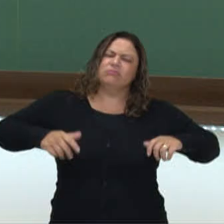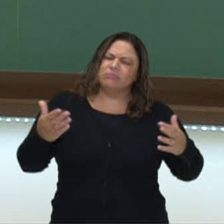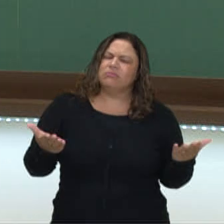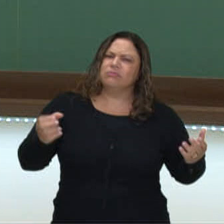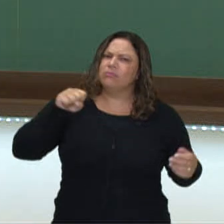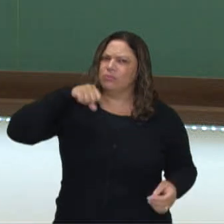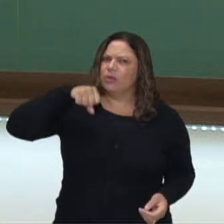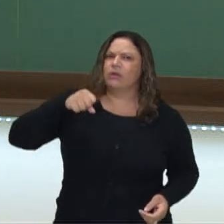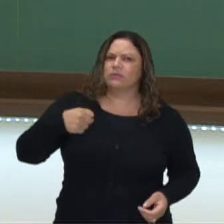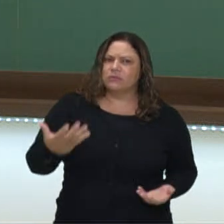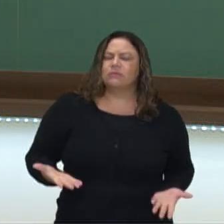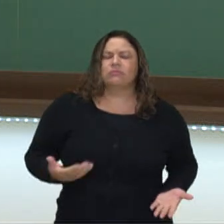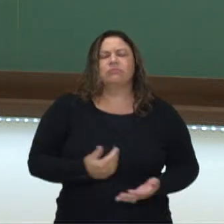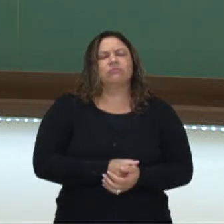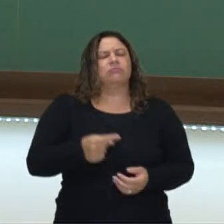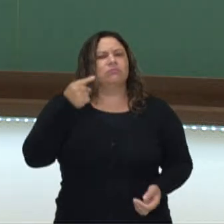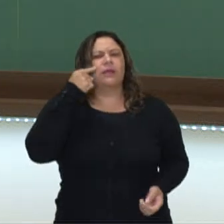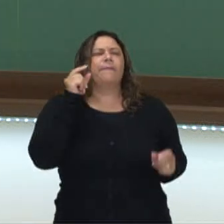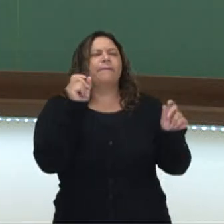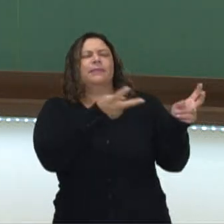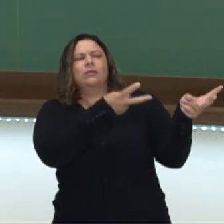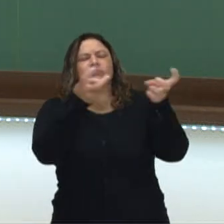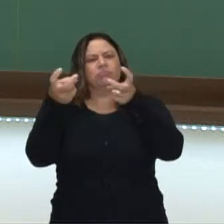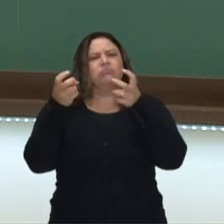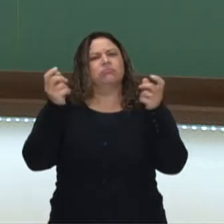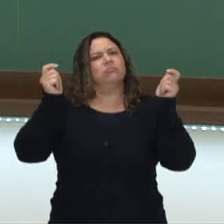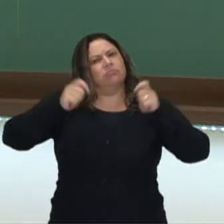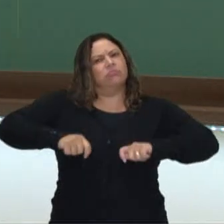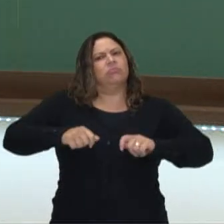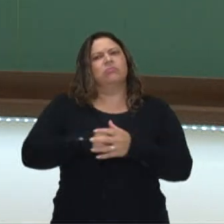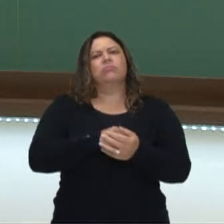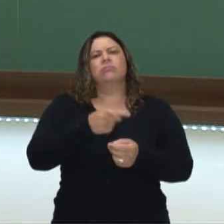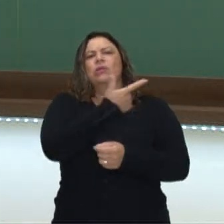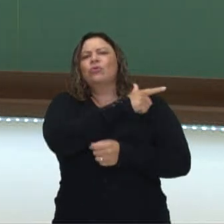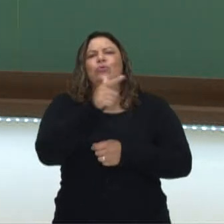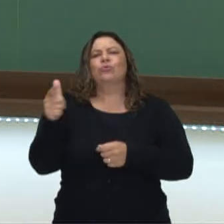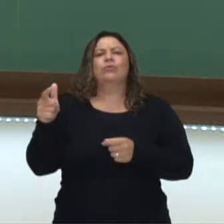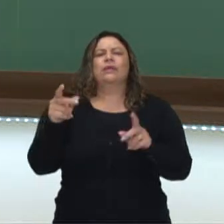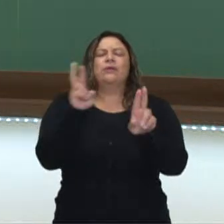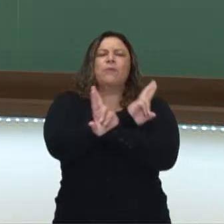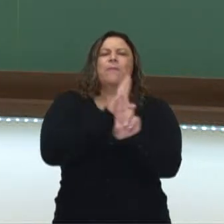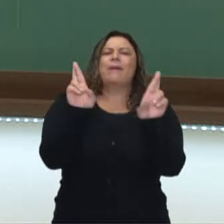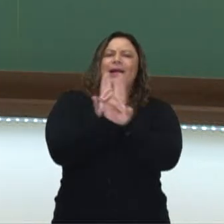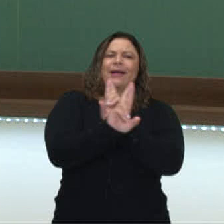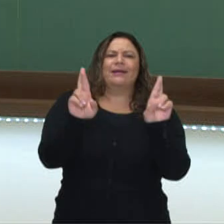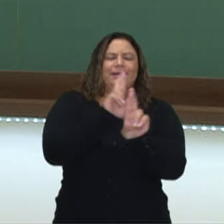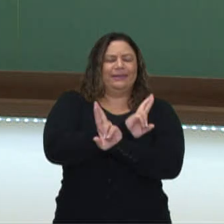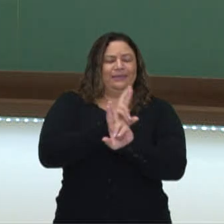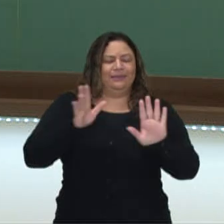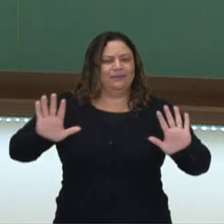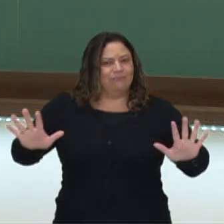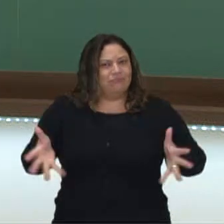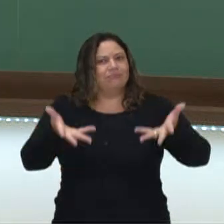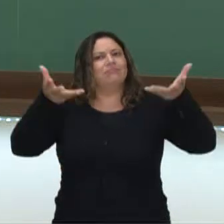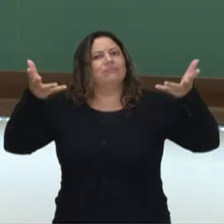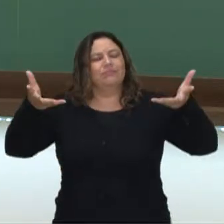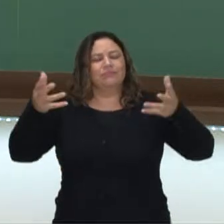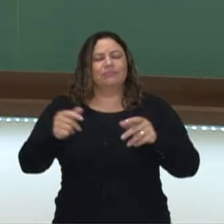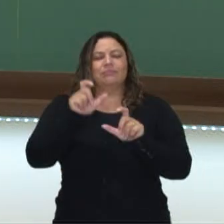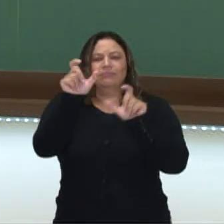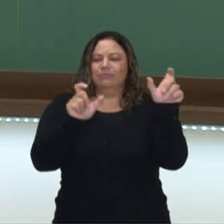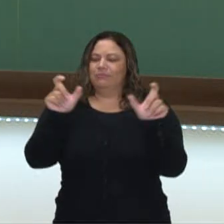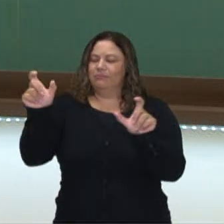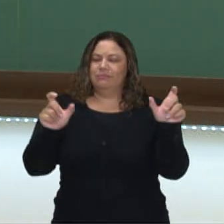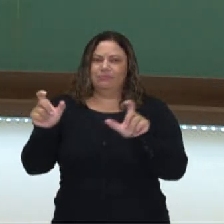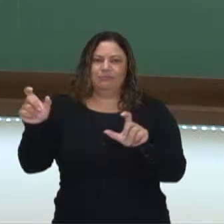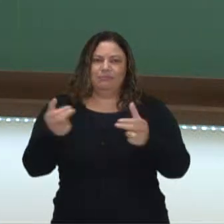de fato é, do ponto de vista semiológico, não há uma relação motivada entre as palavras e